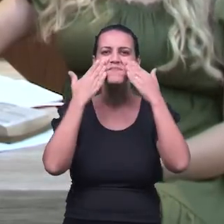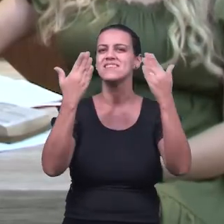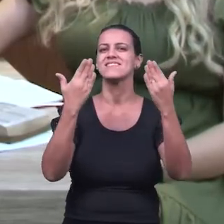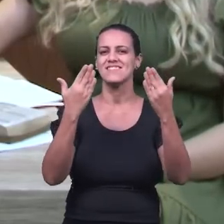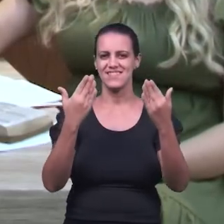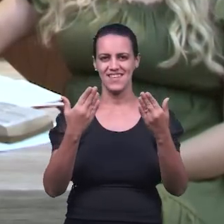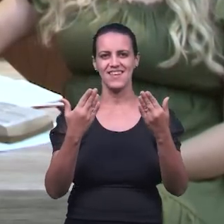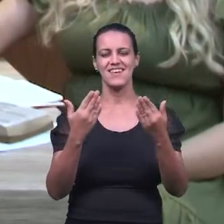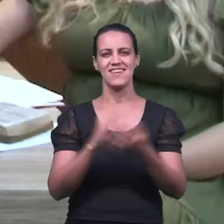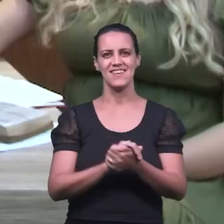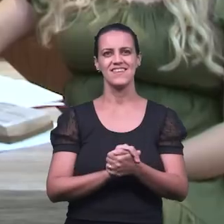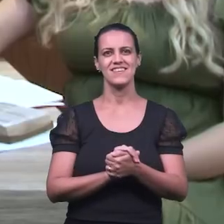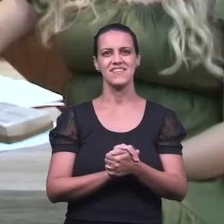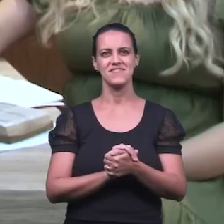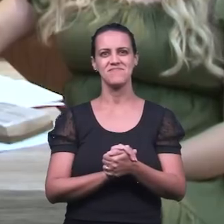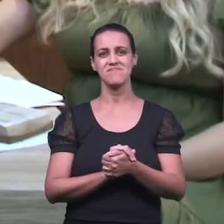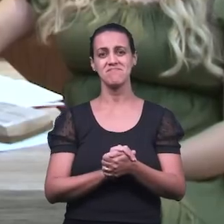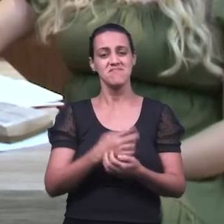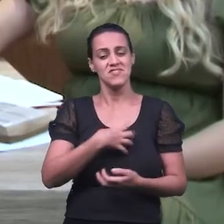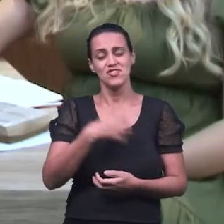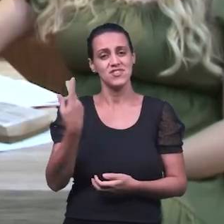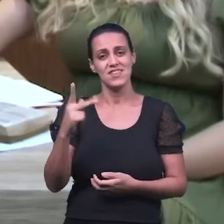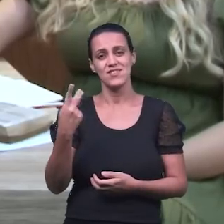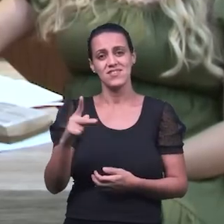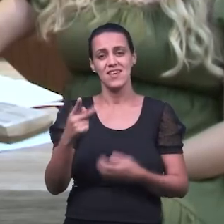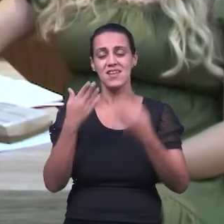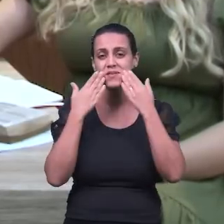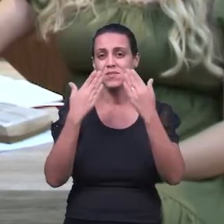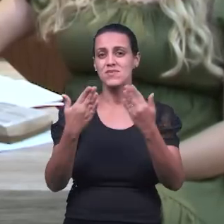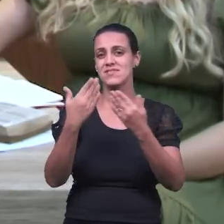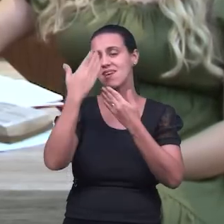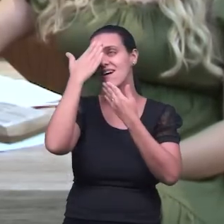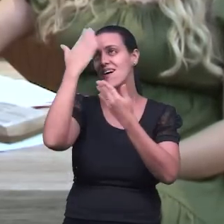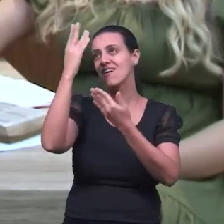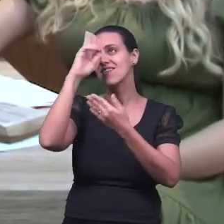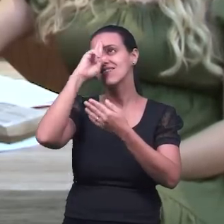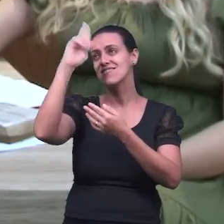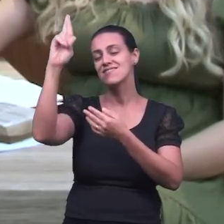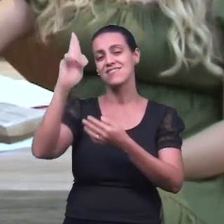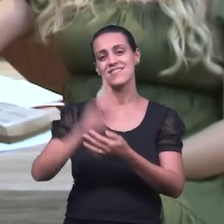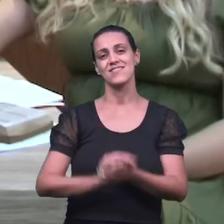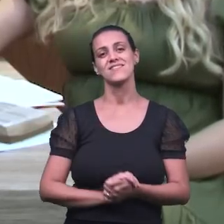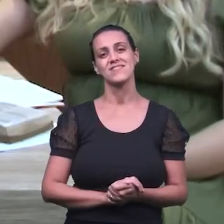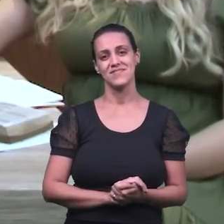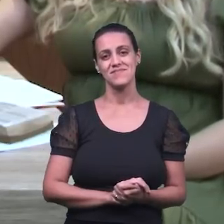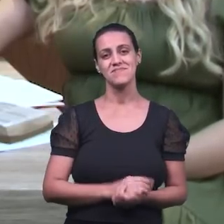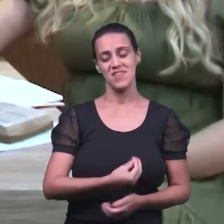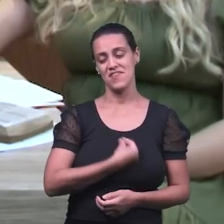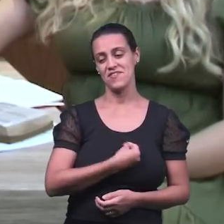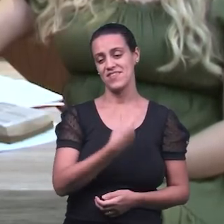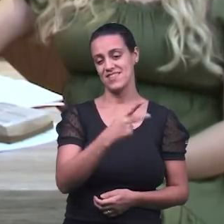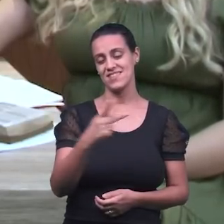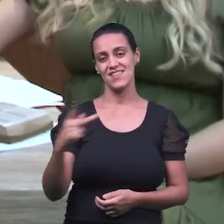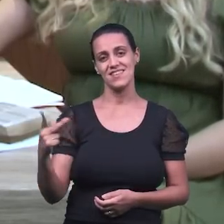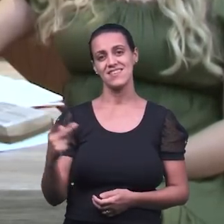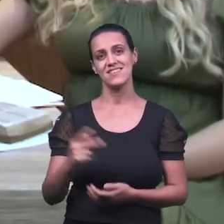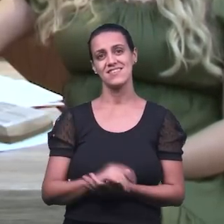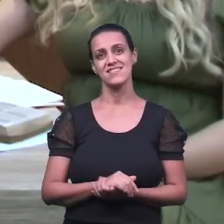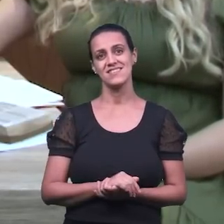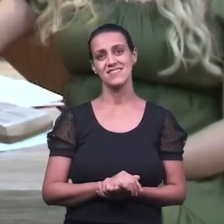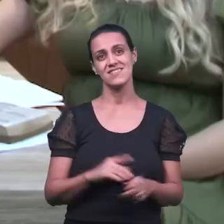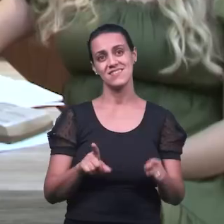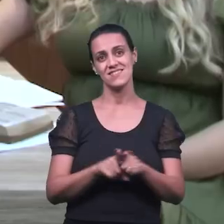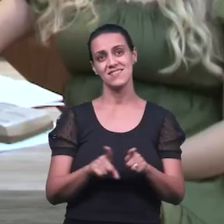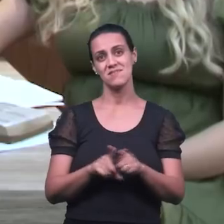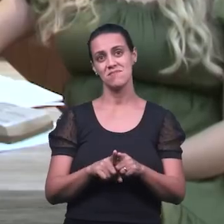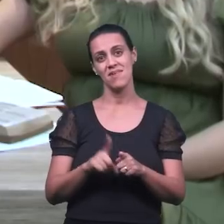apresentar a participação, é a maneira de expressarem até a gratidão delas por aquilo que o Senhor tem feito na vida delas. Eu acho que também é